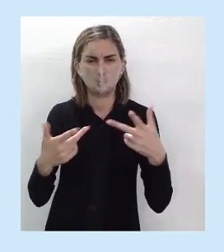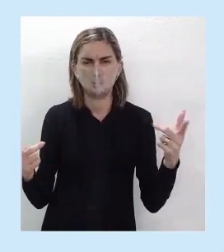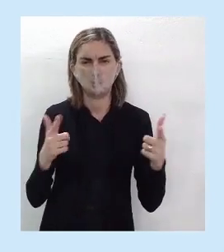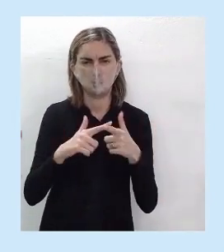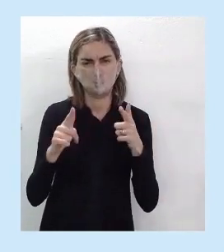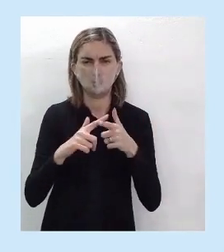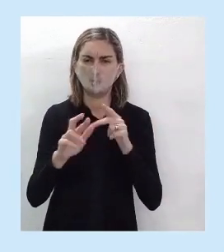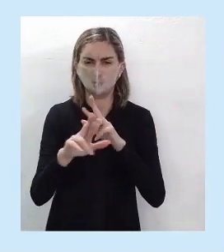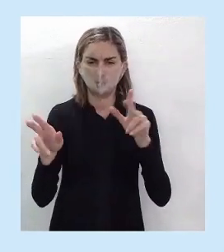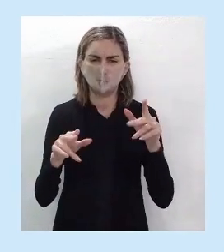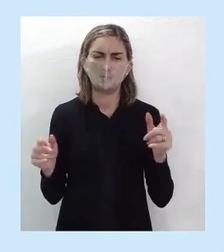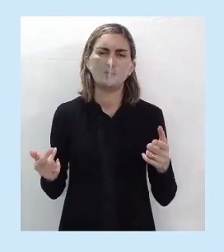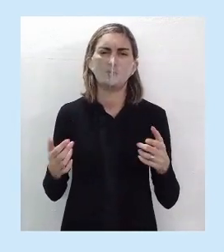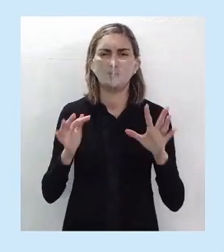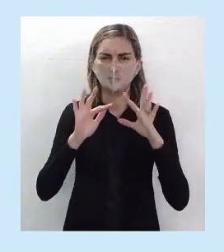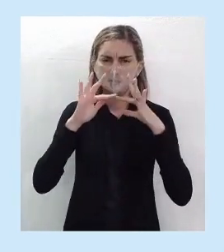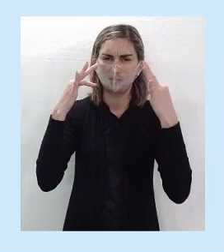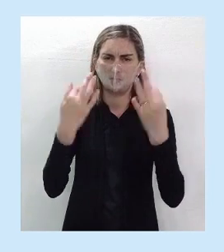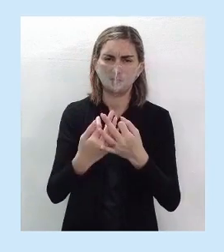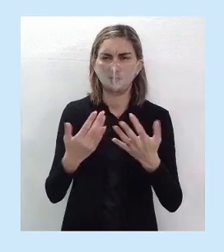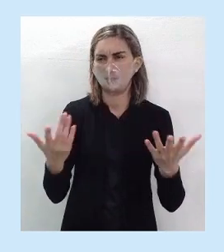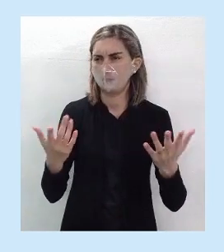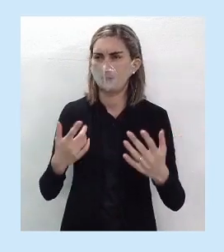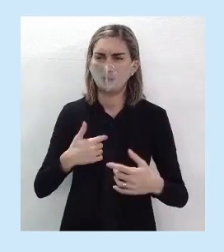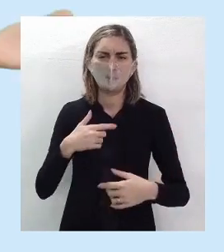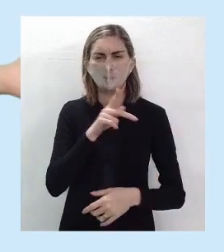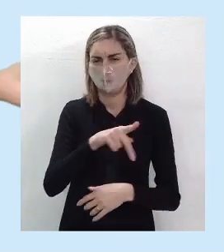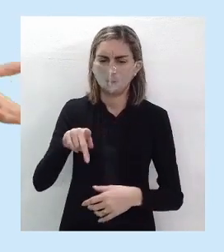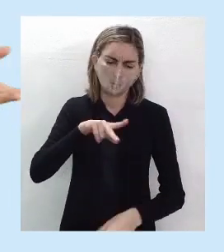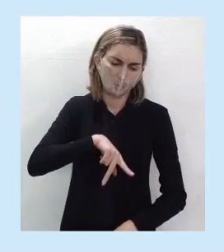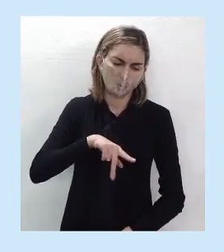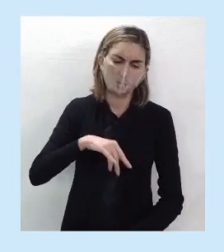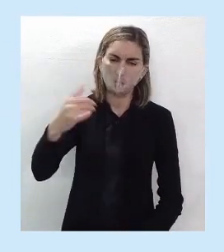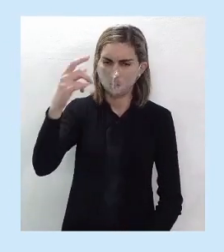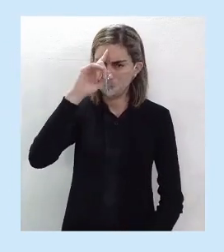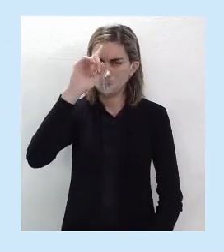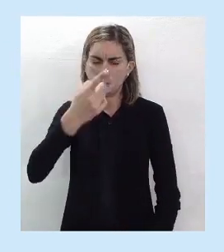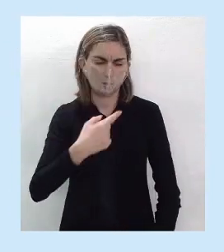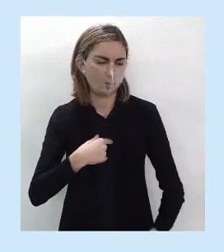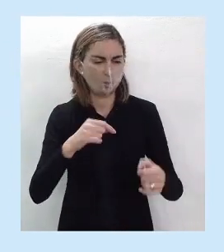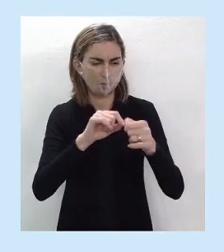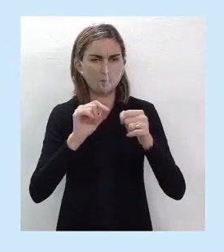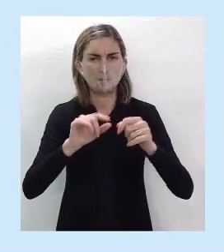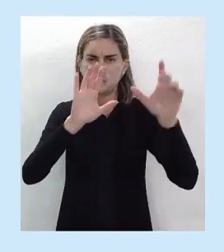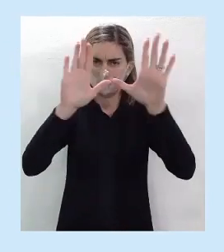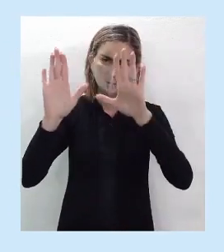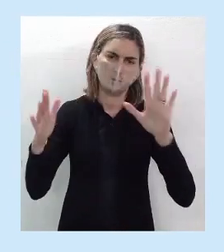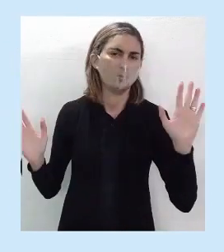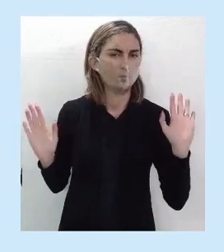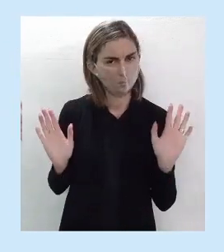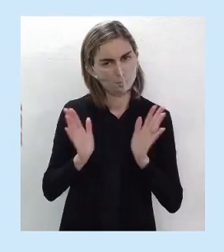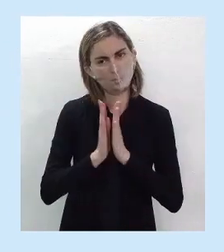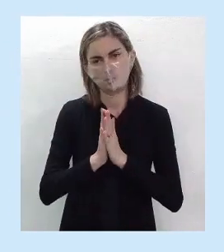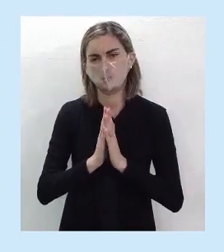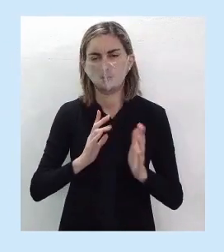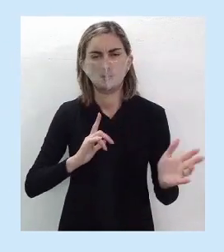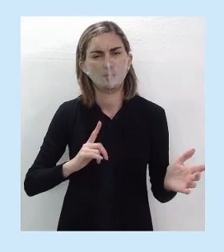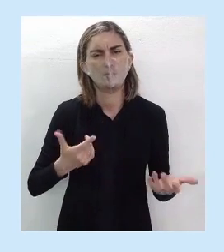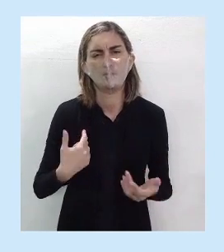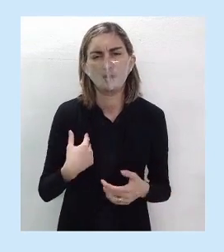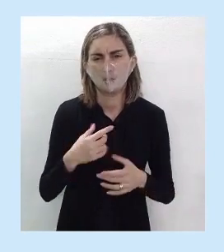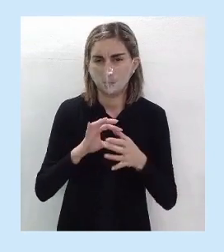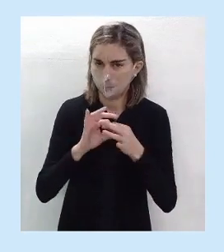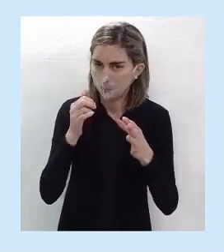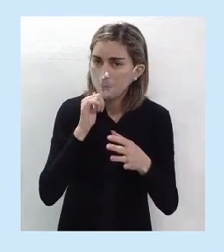é? Assim, um desconforto familiar, se vocês disserem, a professora de português que mandou eu fazer, eu estou fazendo. Então, mas se sua